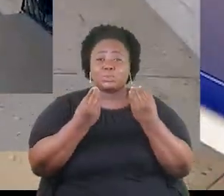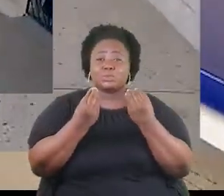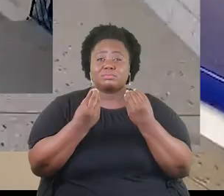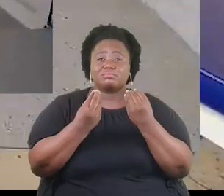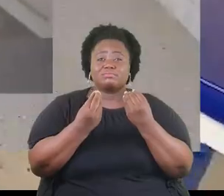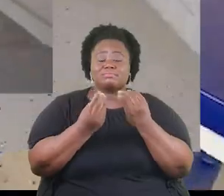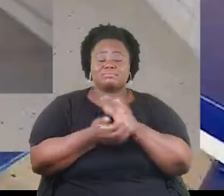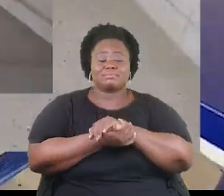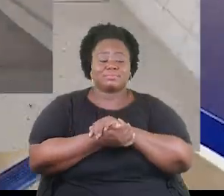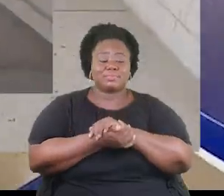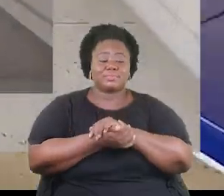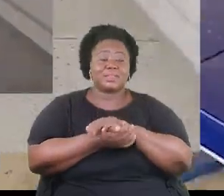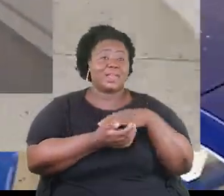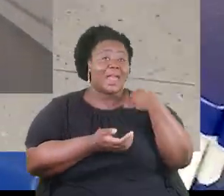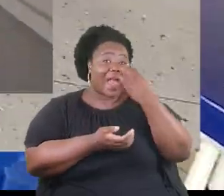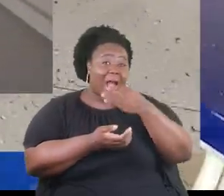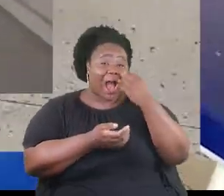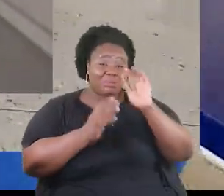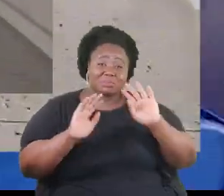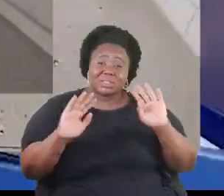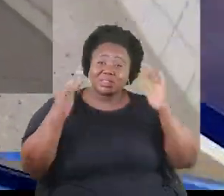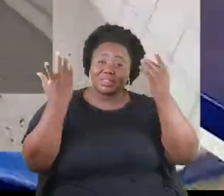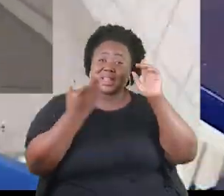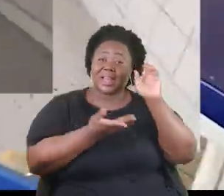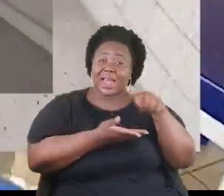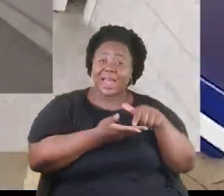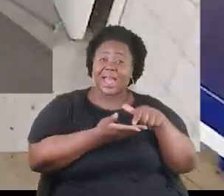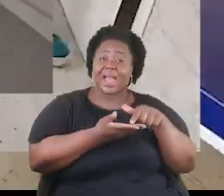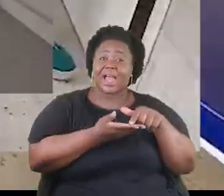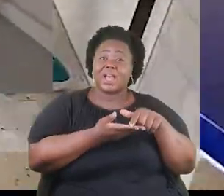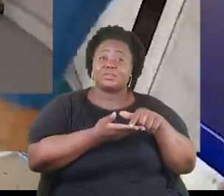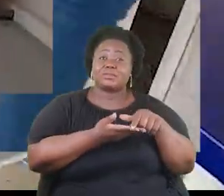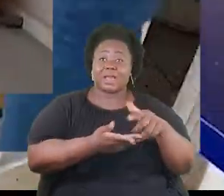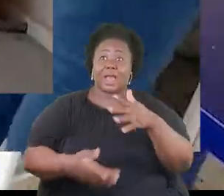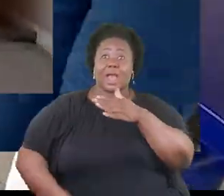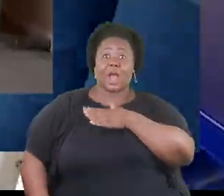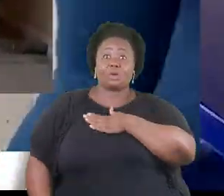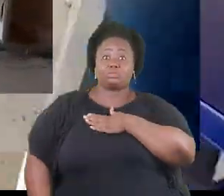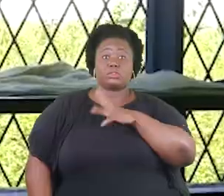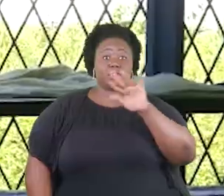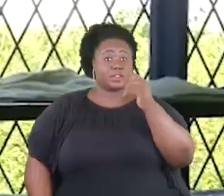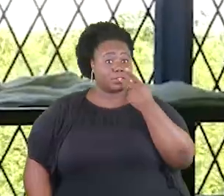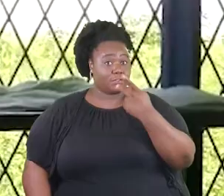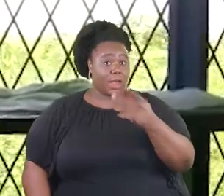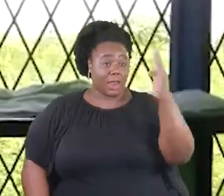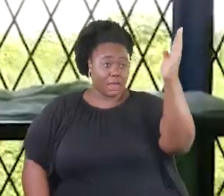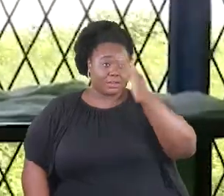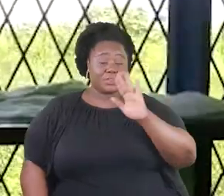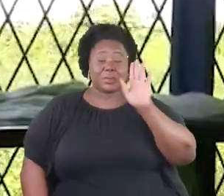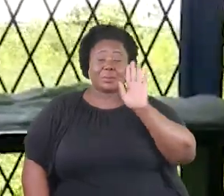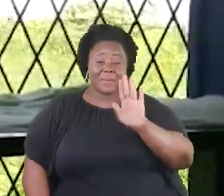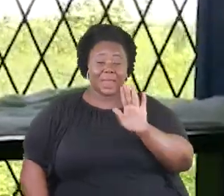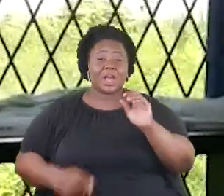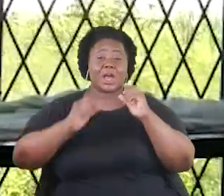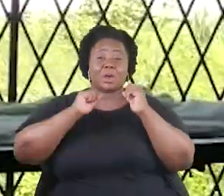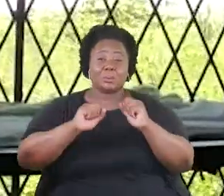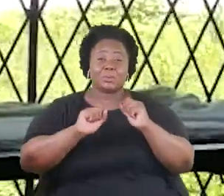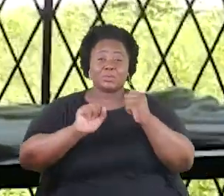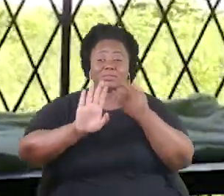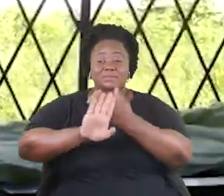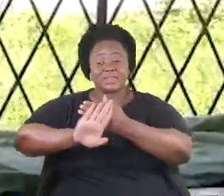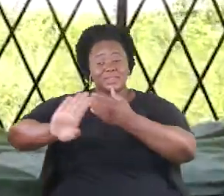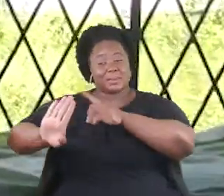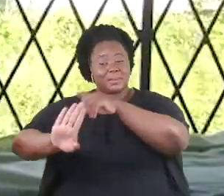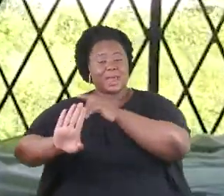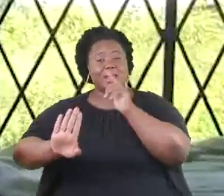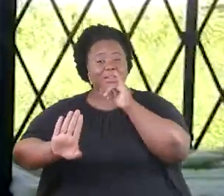A trilha sonora dessa comemoração será o hino que se pretende nacional, mas bem que poderia ser uma marcha